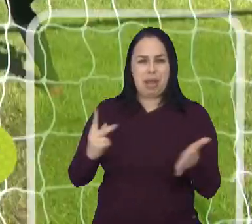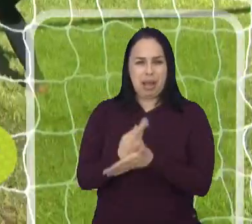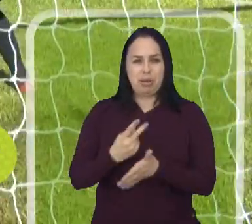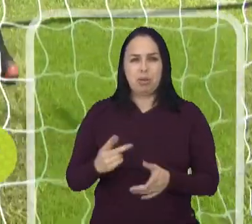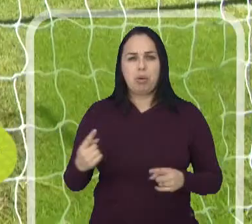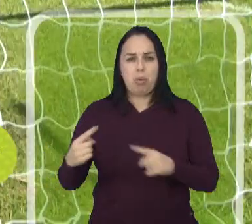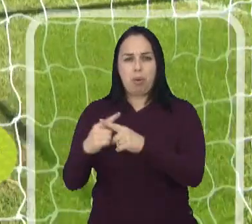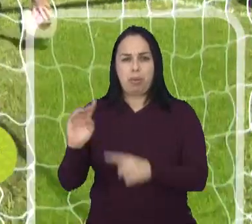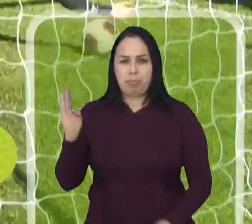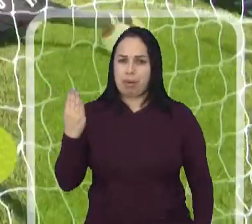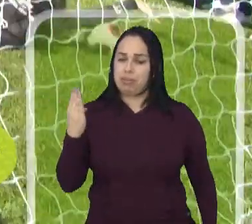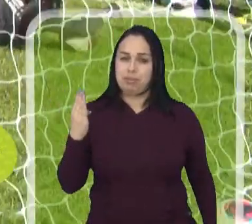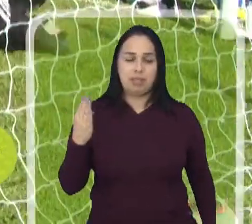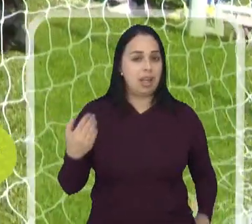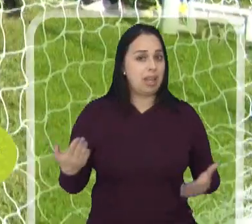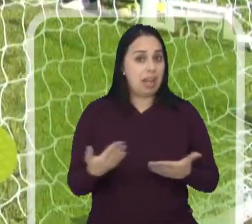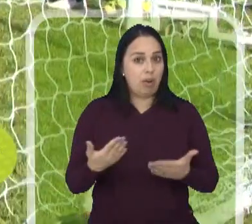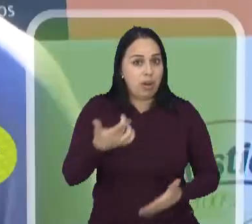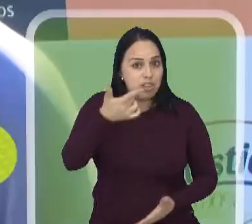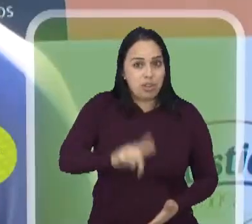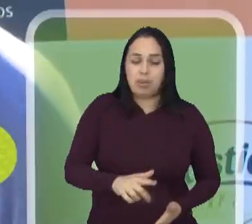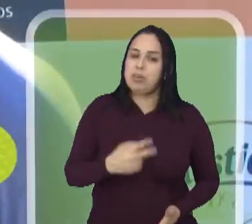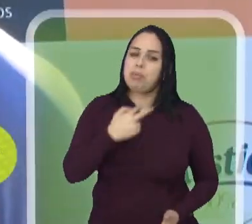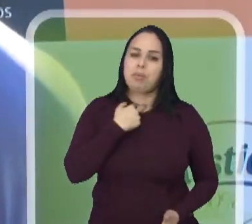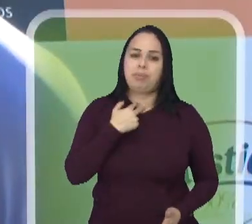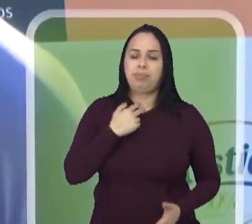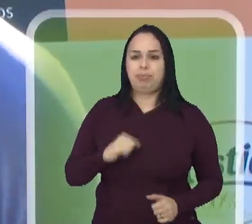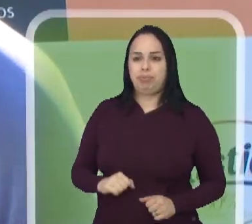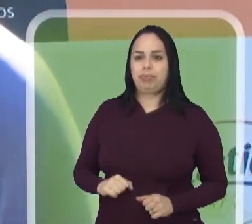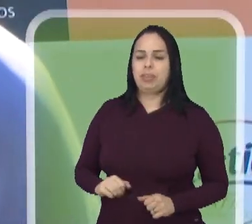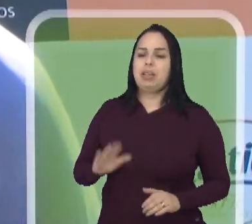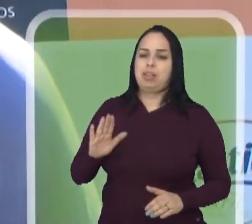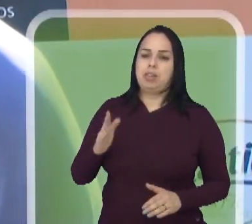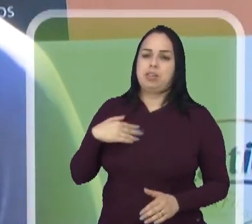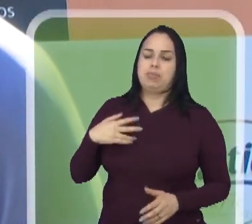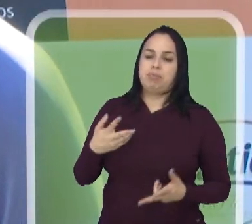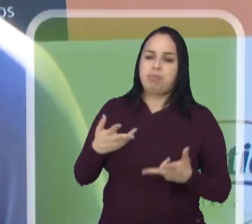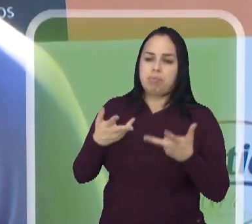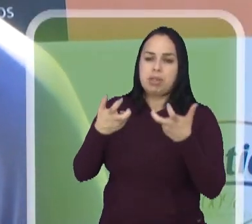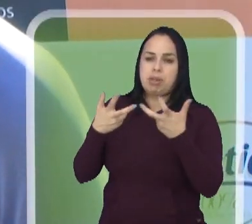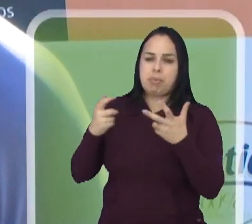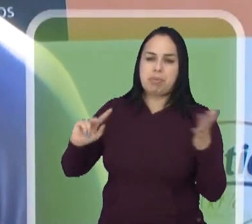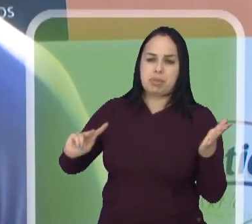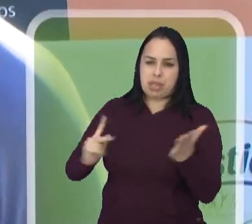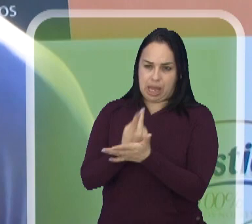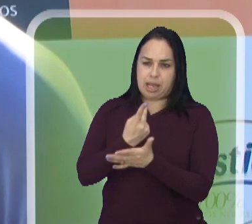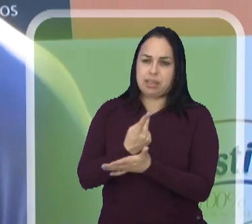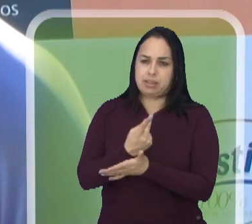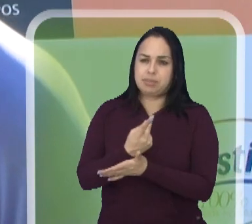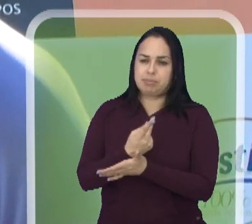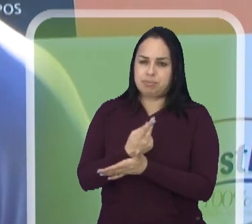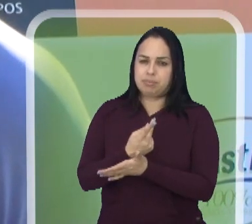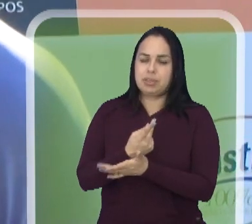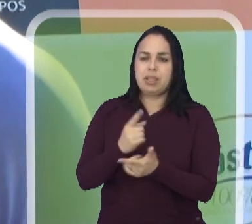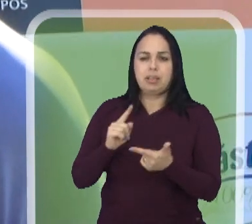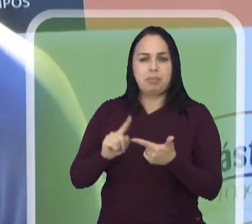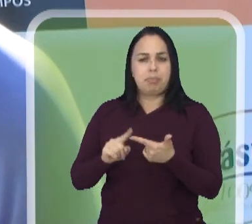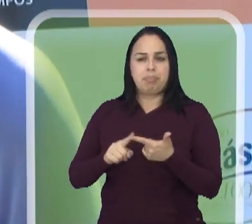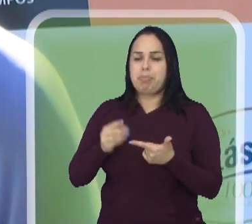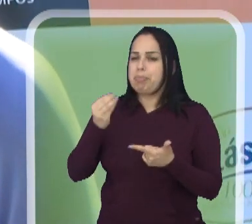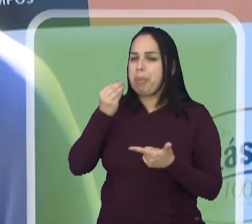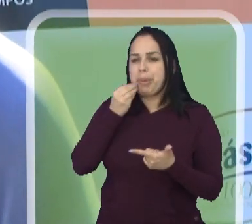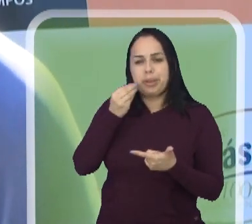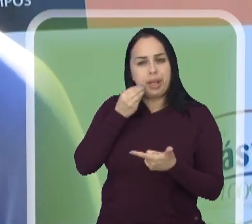Botafogo em casa não podem se repetir. Consertar os erros, né? A gente não teve assim, a gente teve oportunidade, não